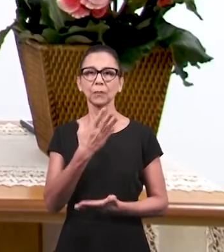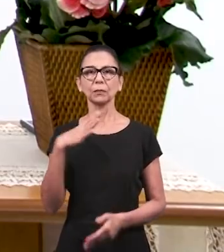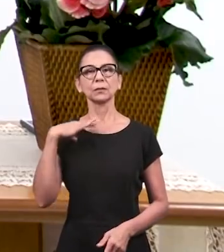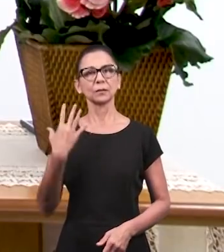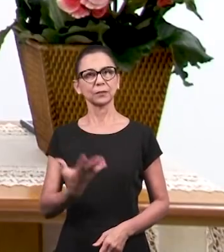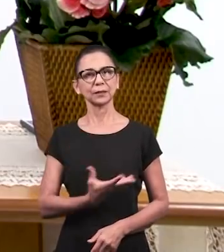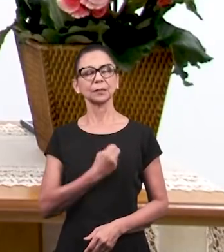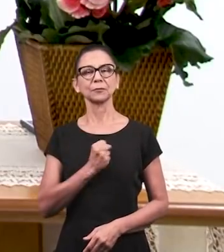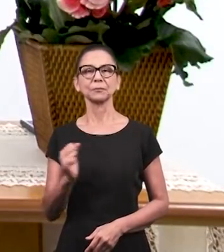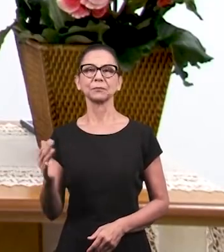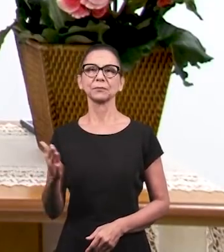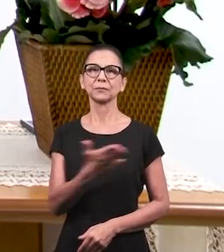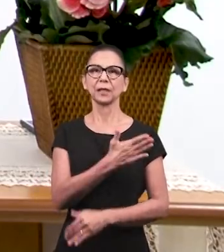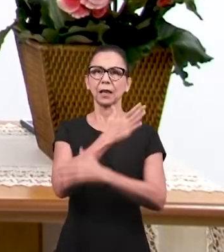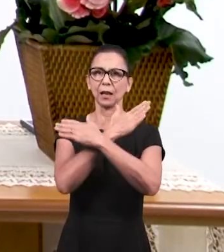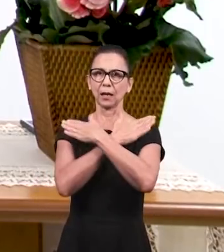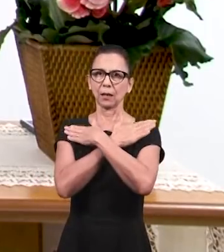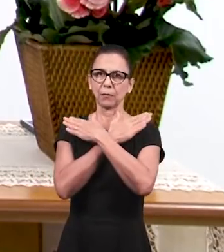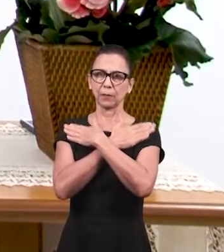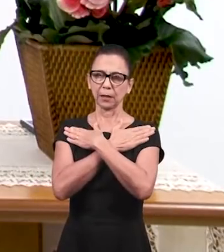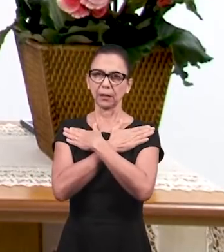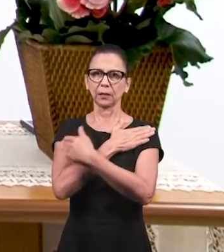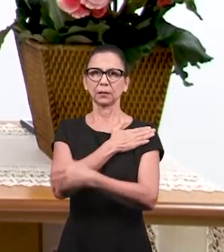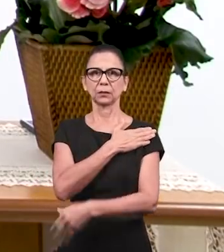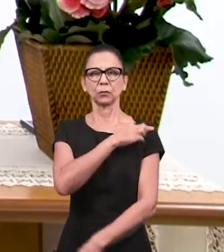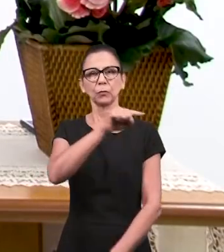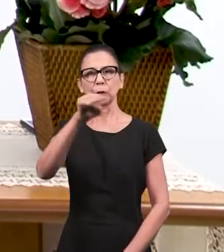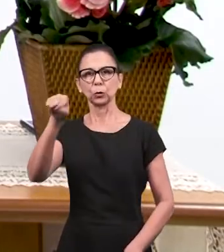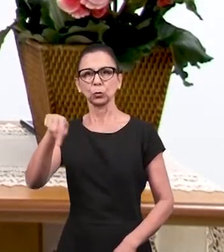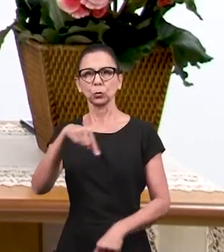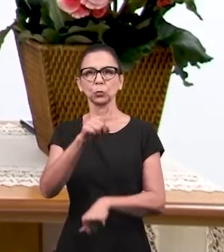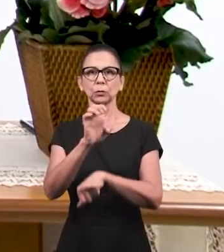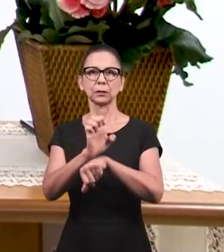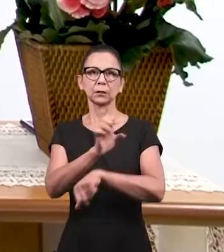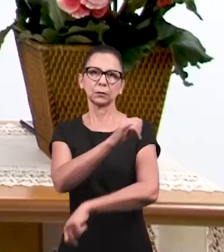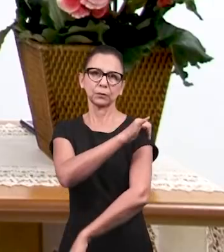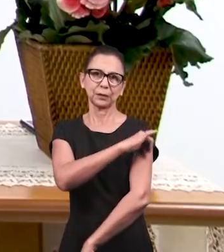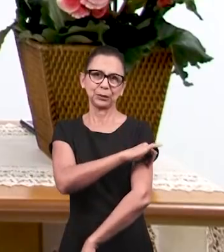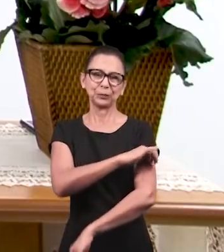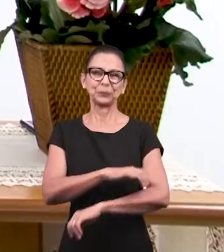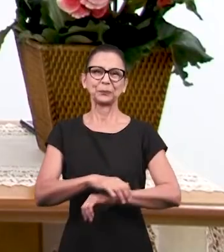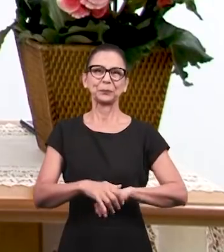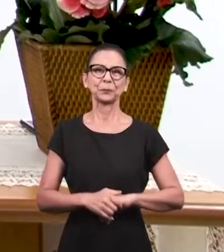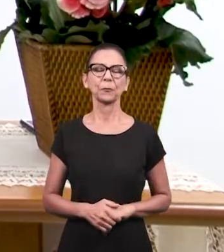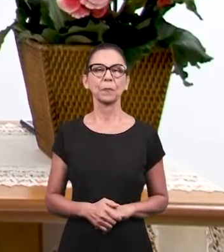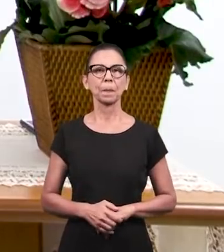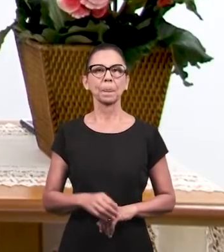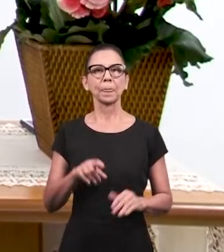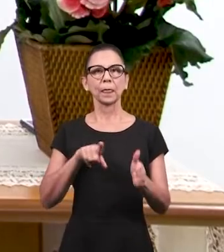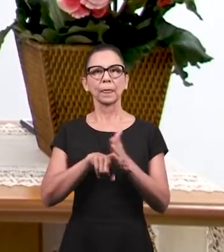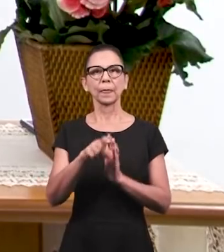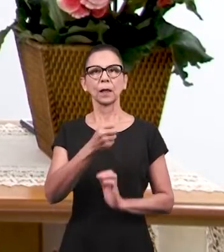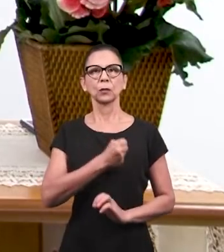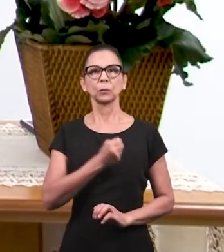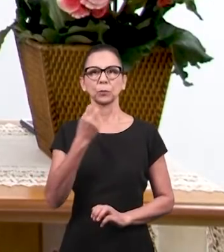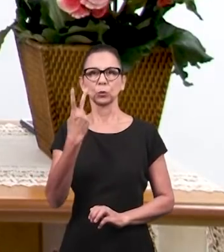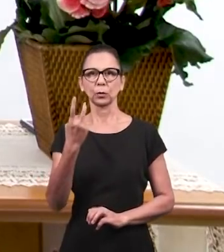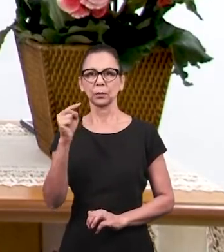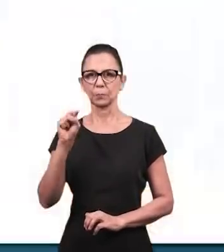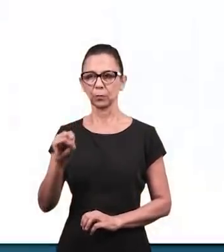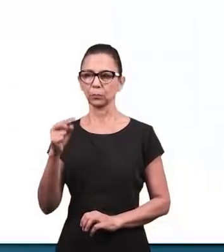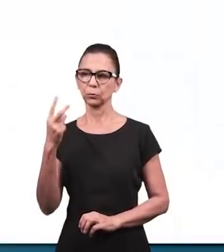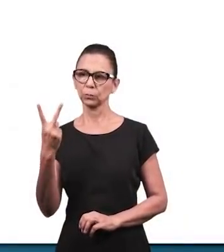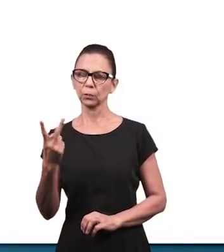Louvado seja o nome do Senhor. Nosso abraço aos nossos irmãos aqui da cidade, do estado do Rio de Janeiro. A pergunta 2.2,